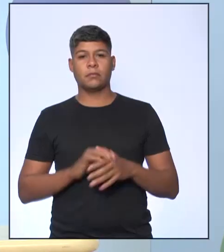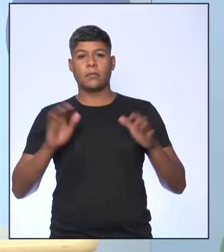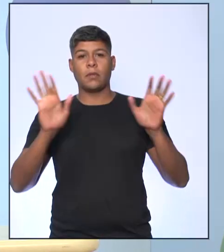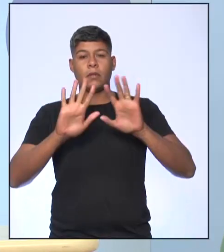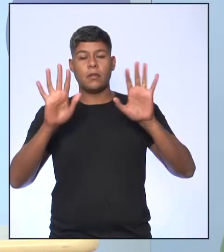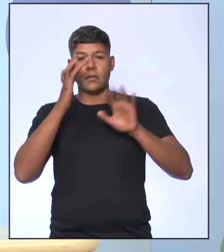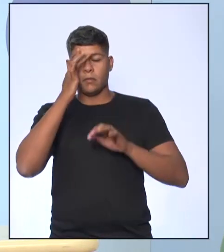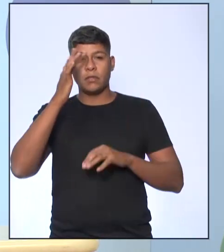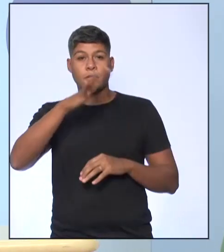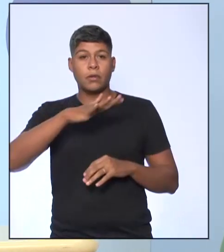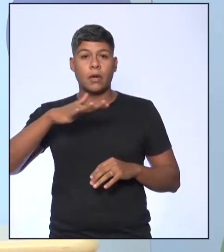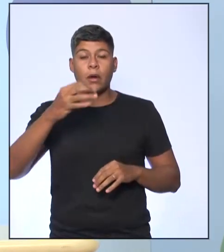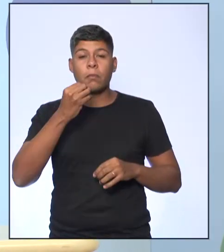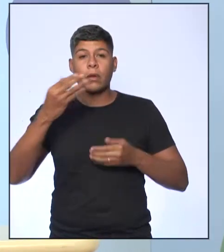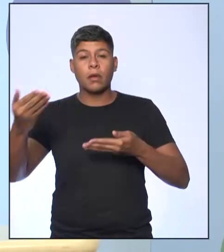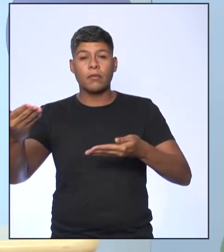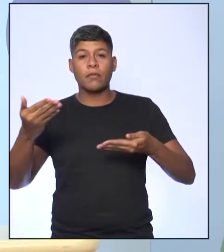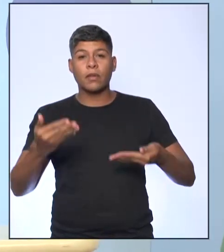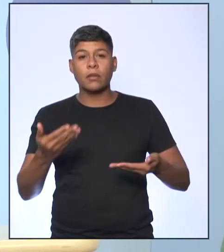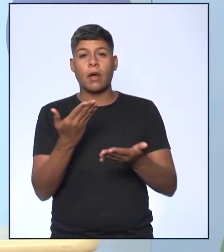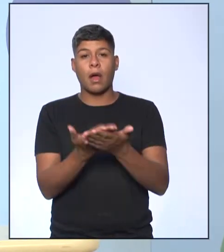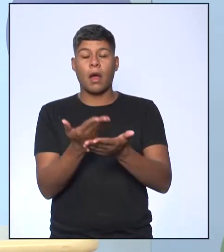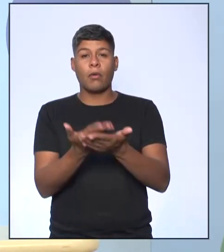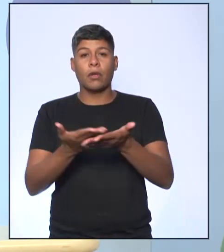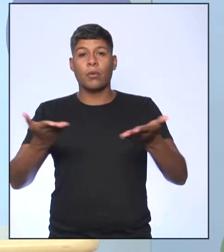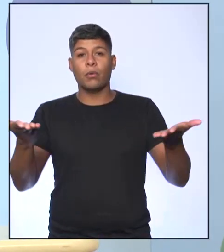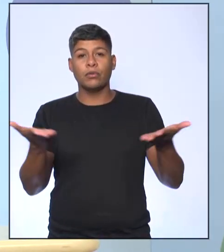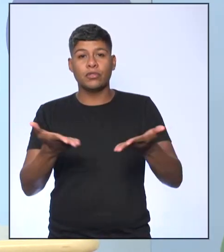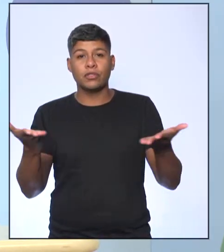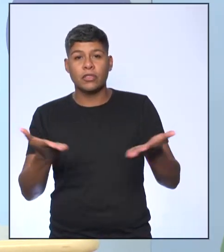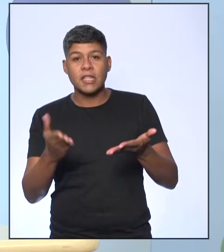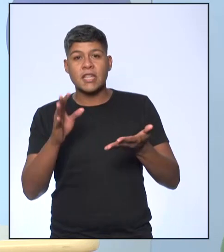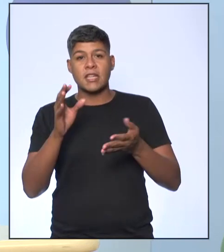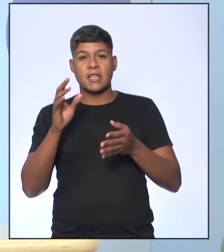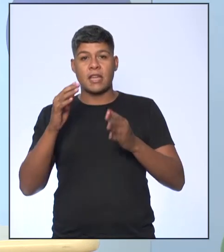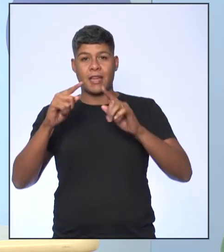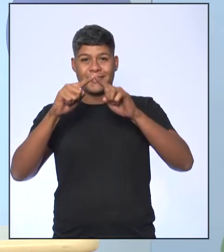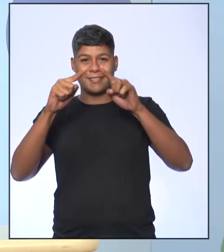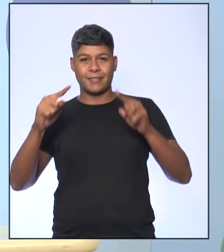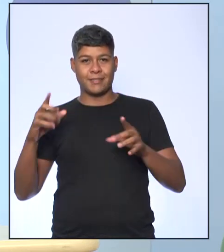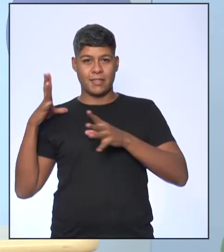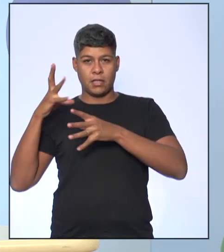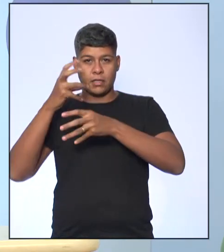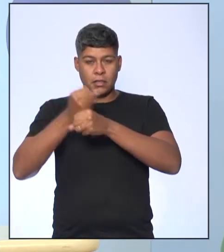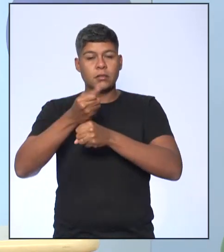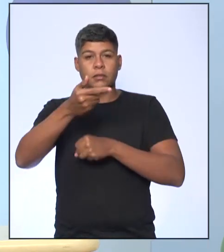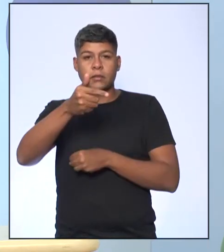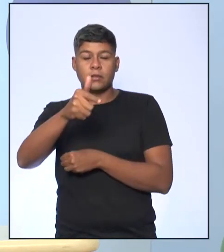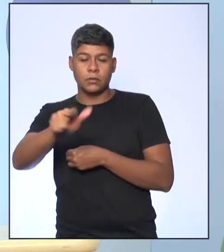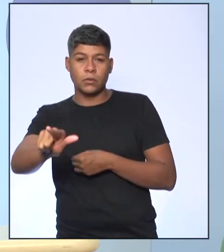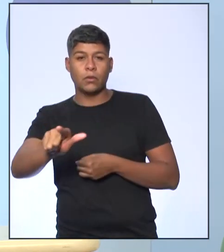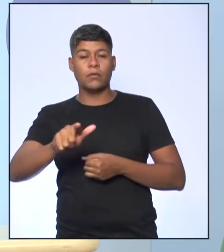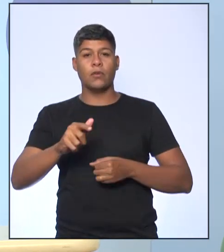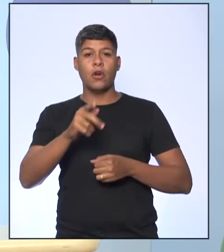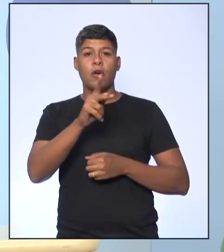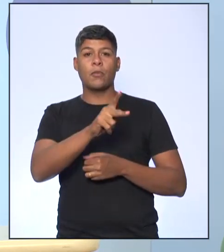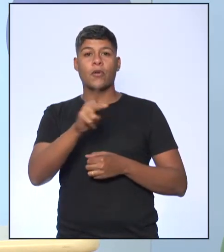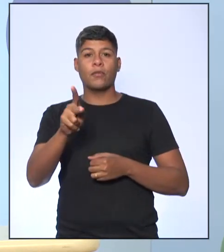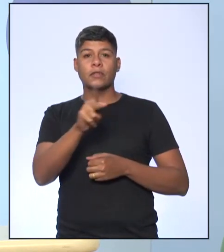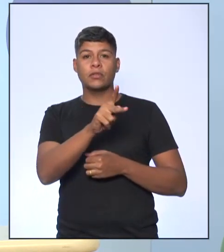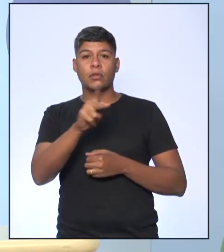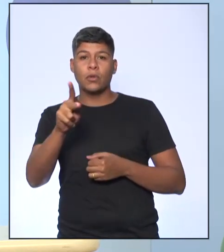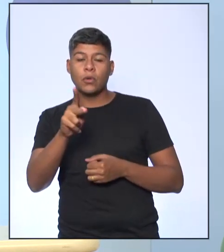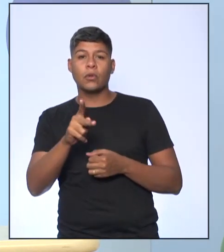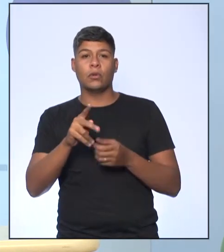Olá, pessoal. Muito bem-vindos para a aula de hoje, tá? Trigonometria, novamente. Então,